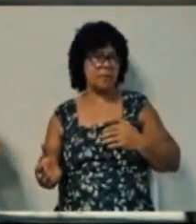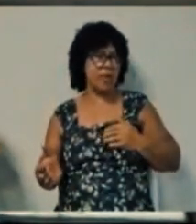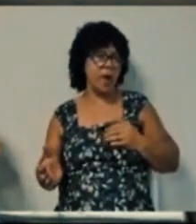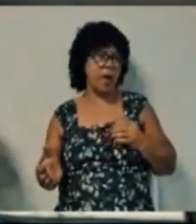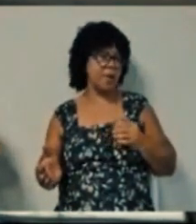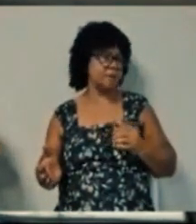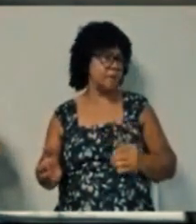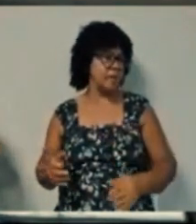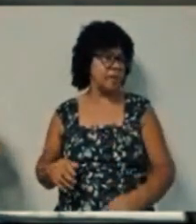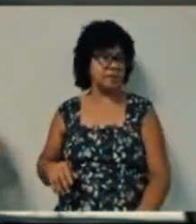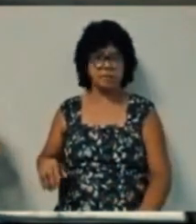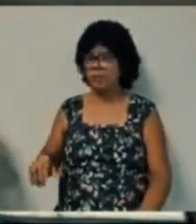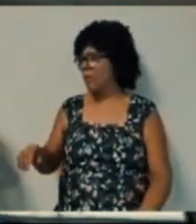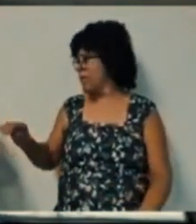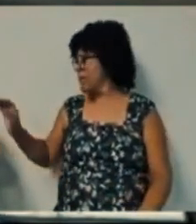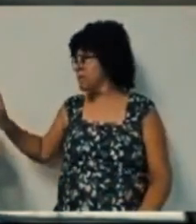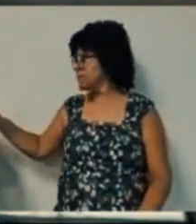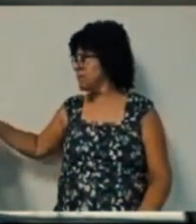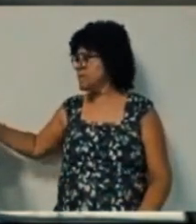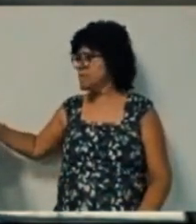Deus começa a agir,